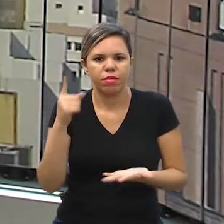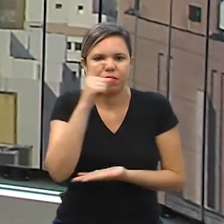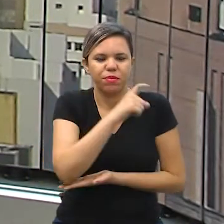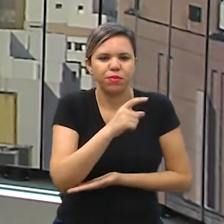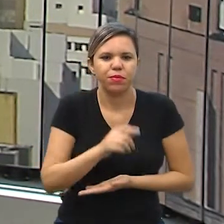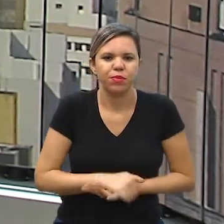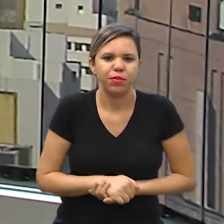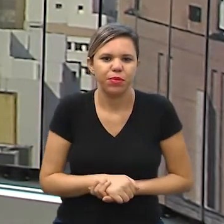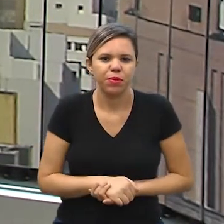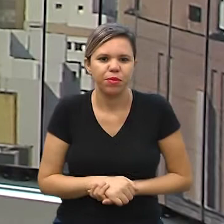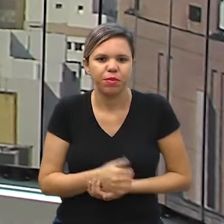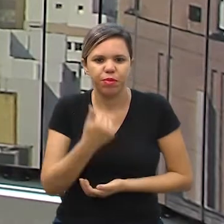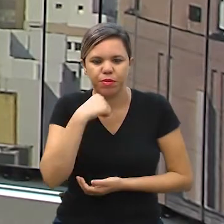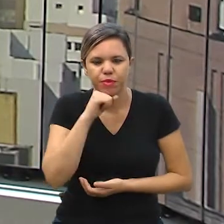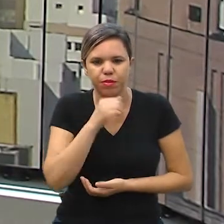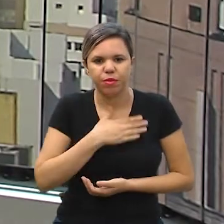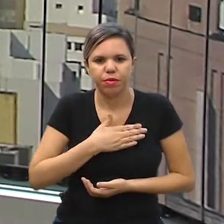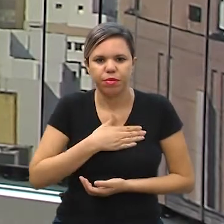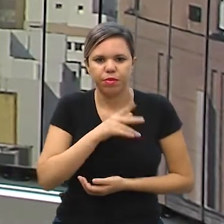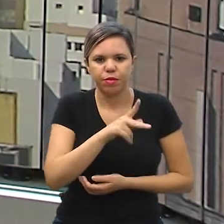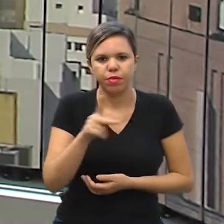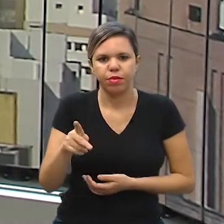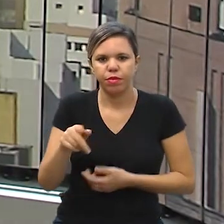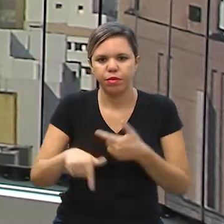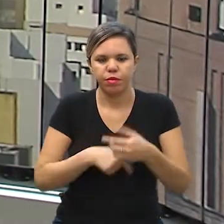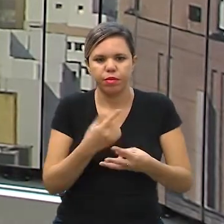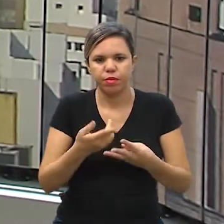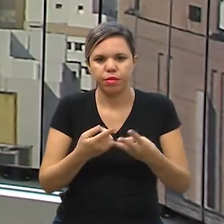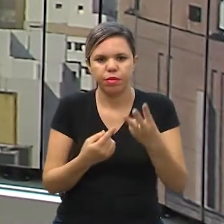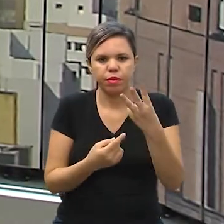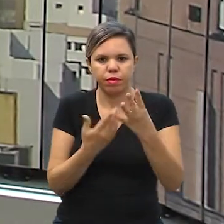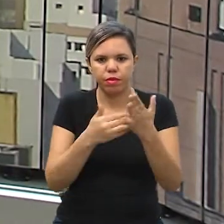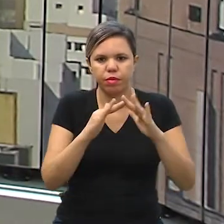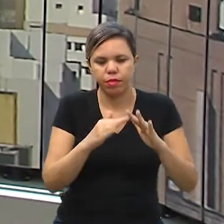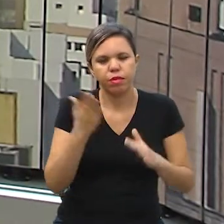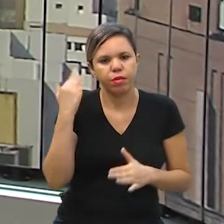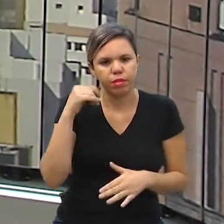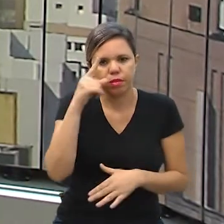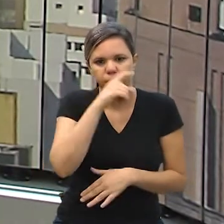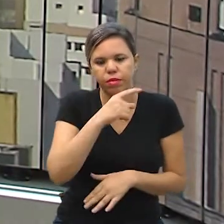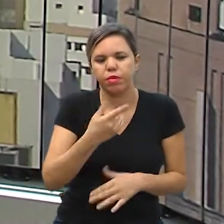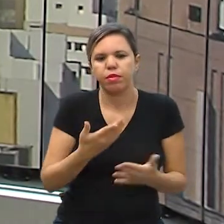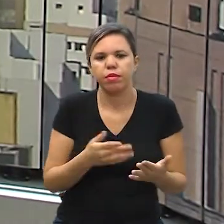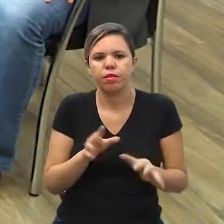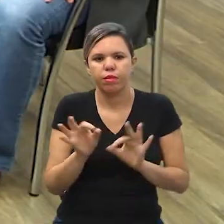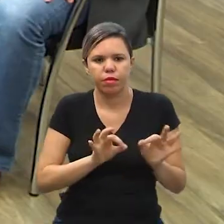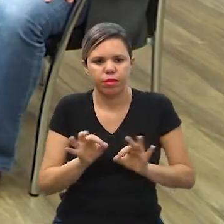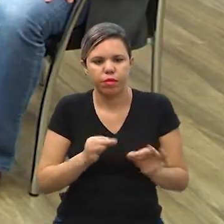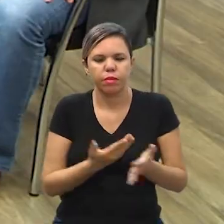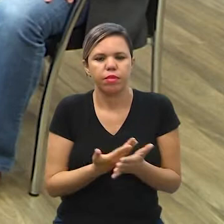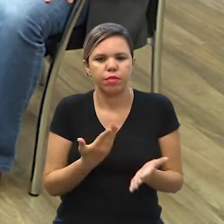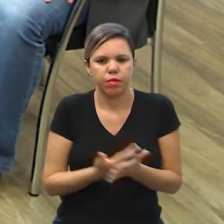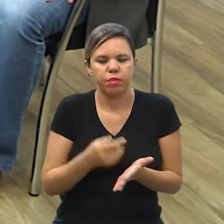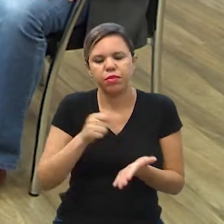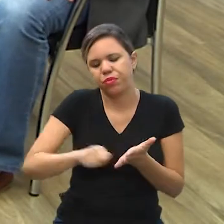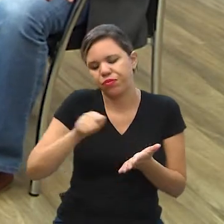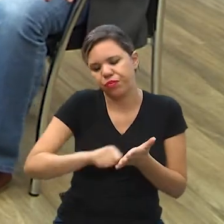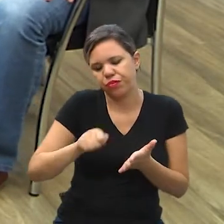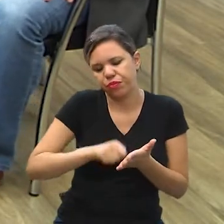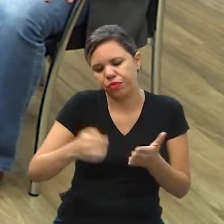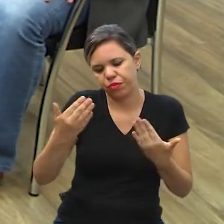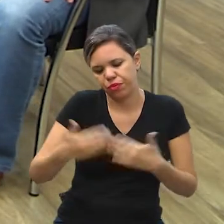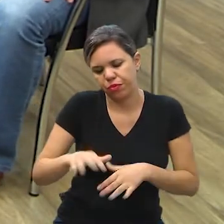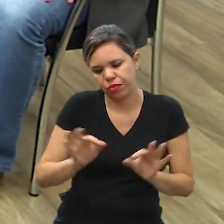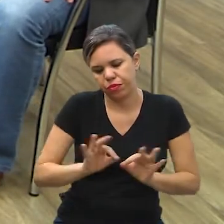as dificuldades minha mãe é professora trabalha em três colegas Então tá eu sei dificuldade que é para preparar aula para